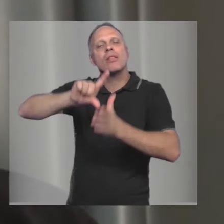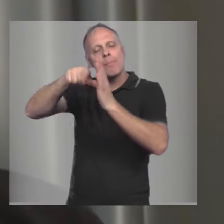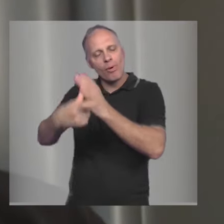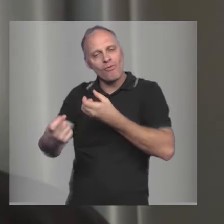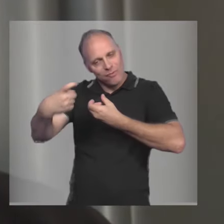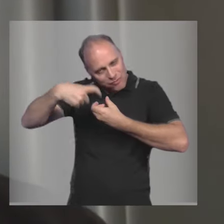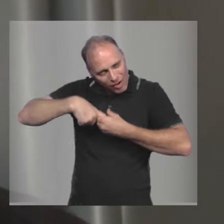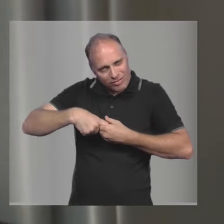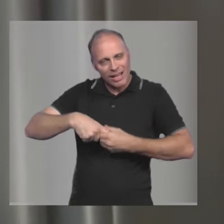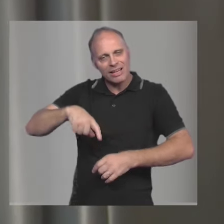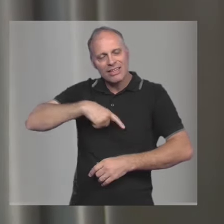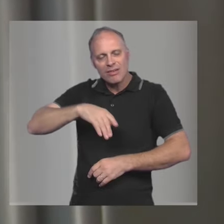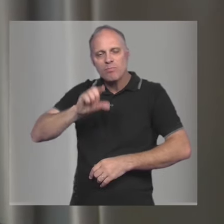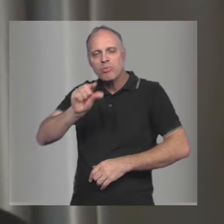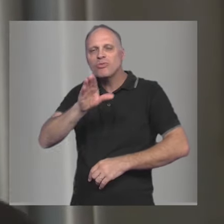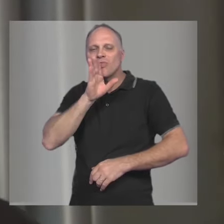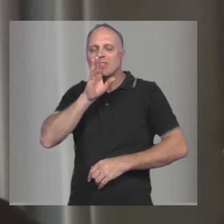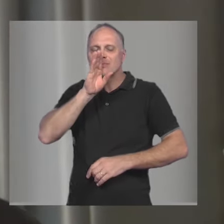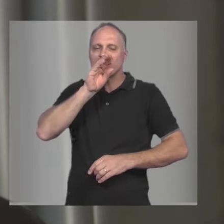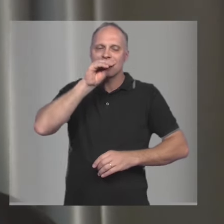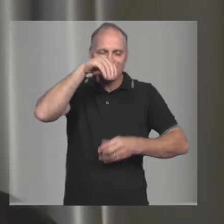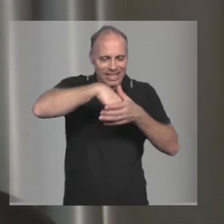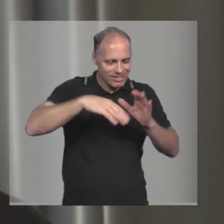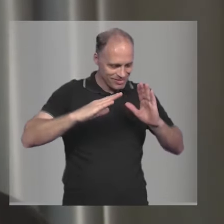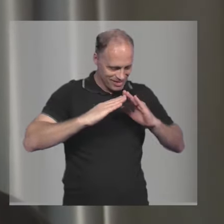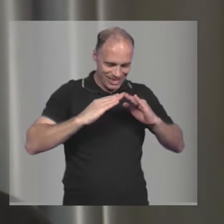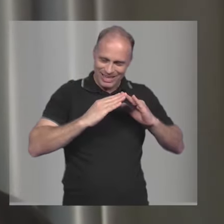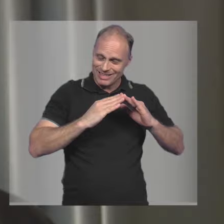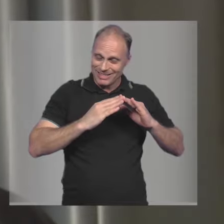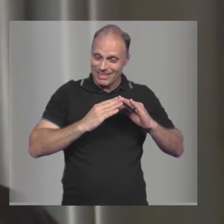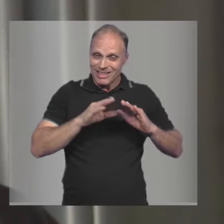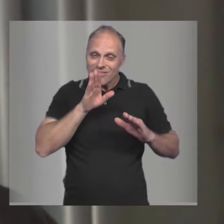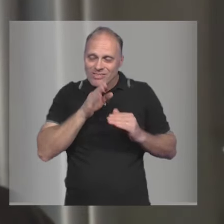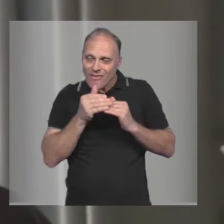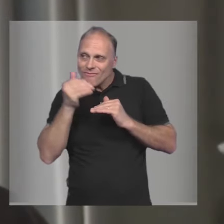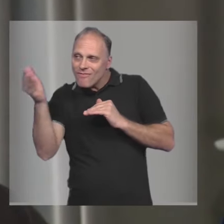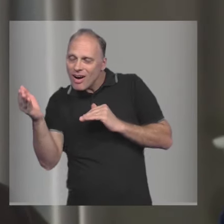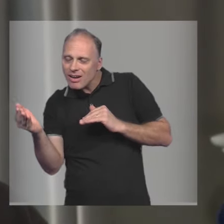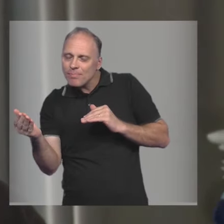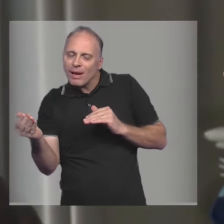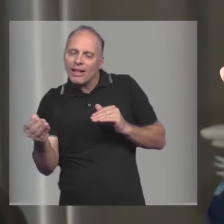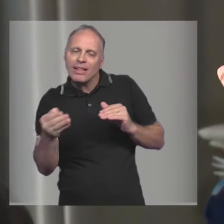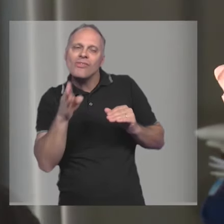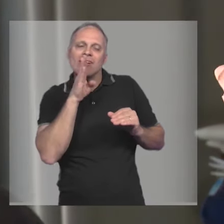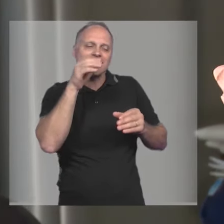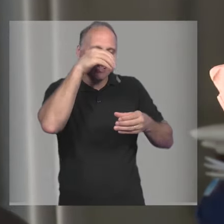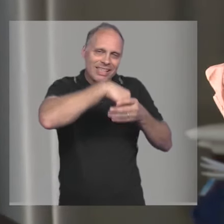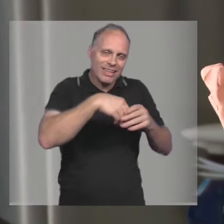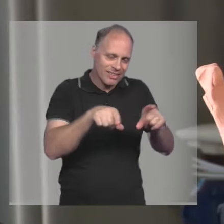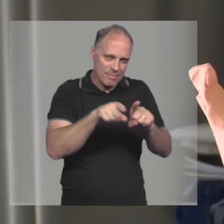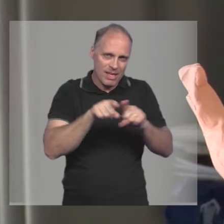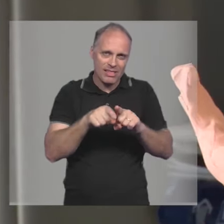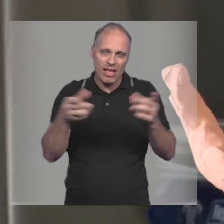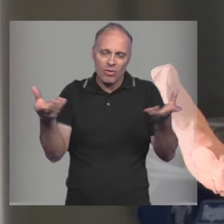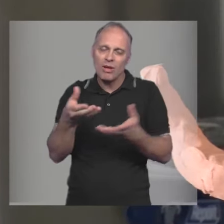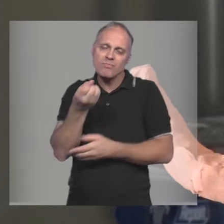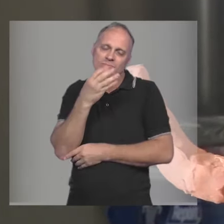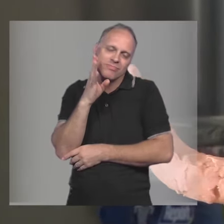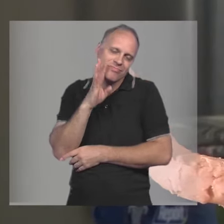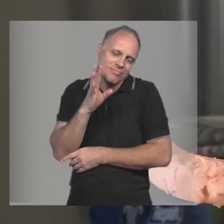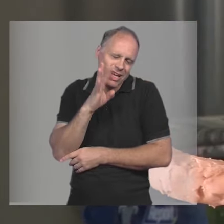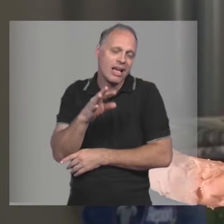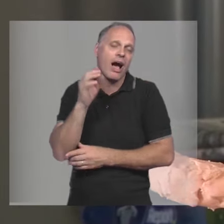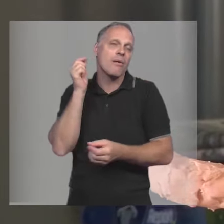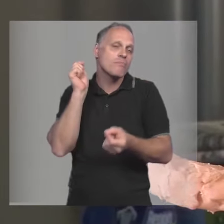para depois voltar e ter um pouco de reconhecimento dentro de casa, no nosso quintal. E poxa, tá sendo super legal agora, eu tô gostando pra